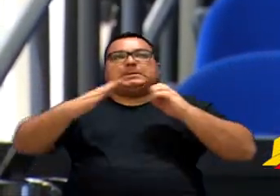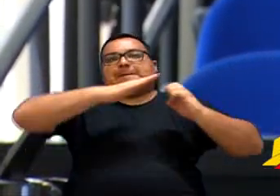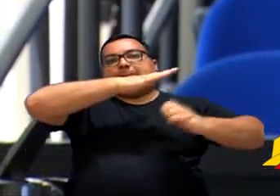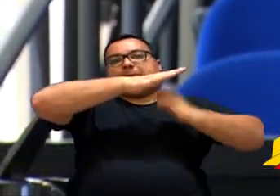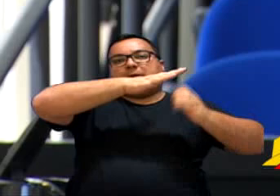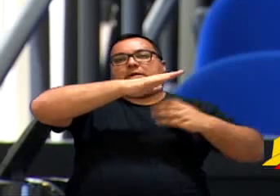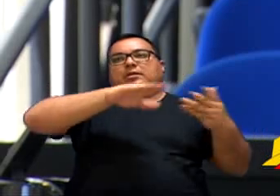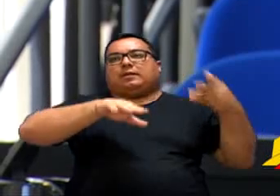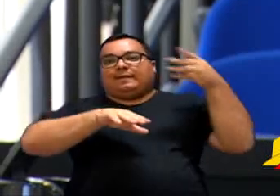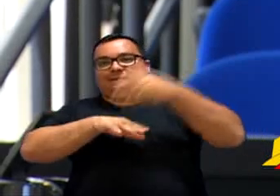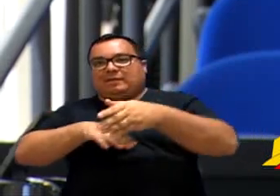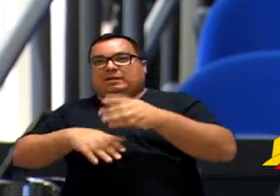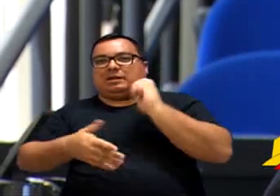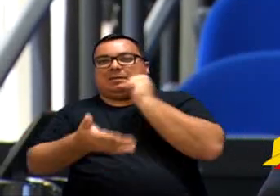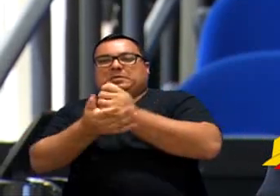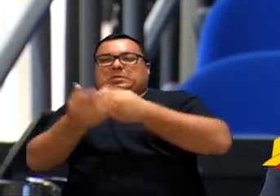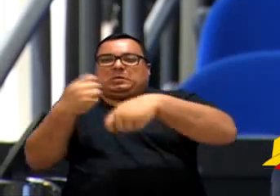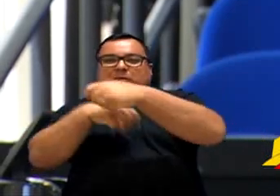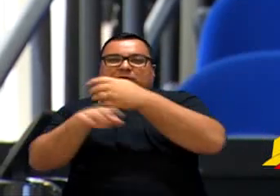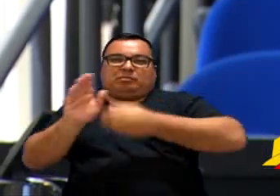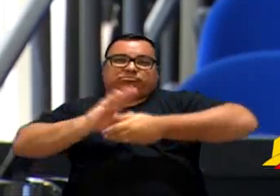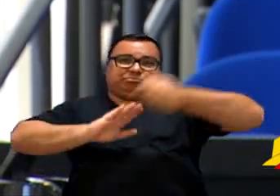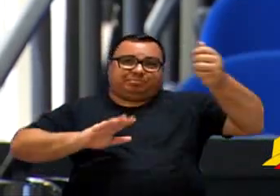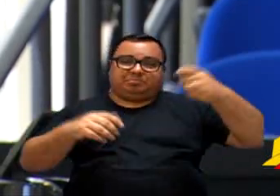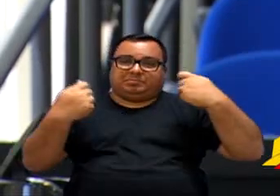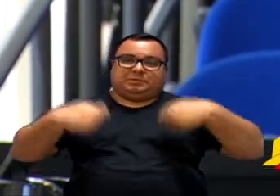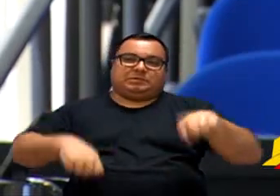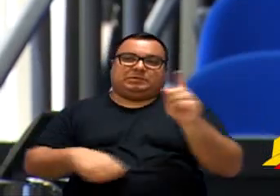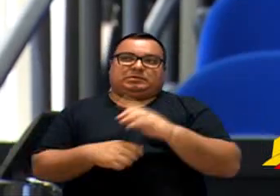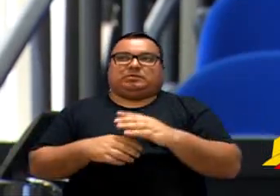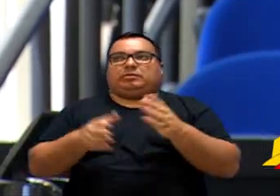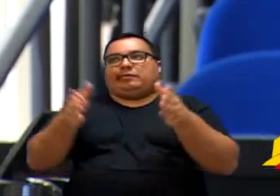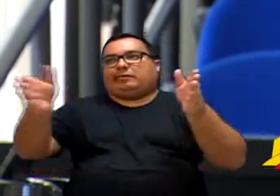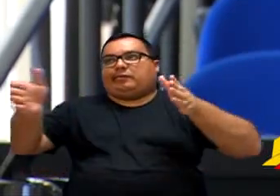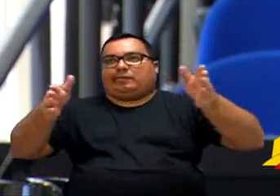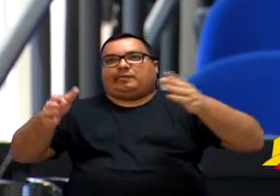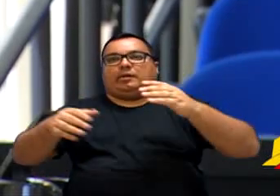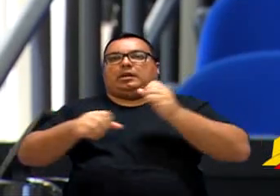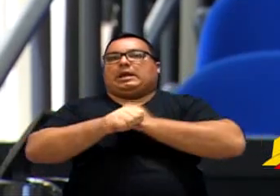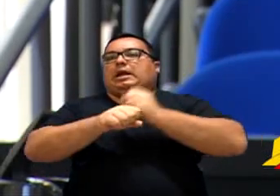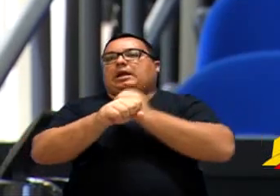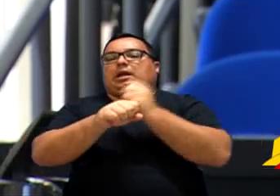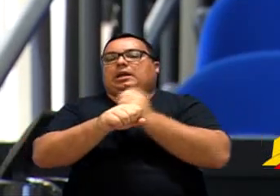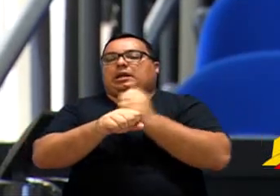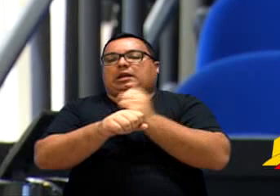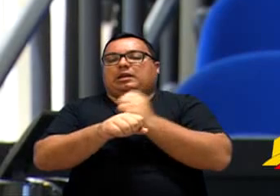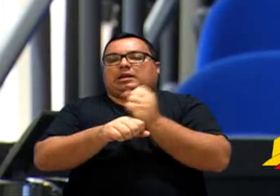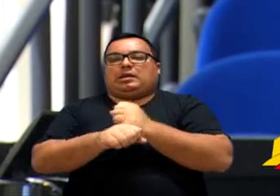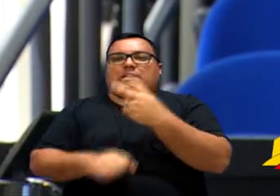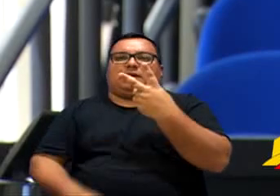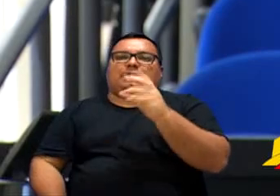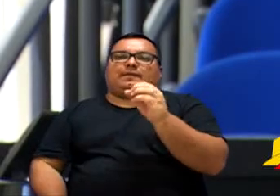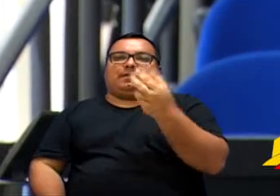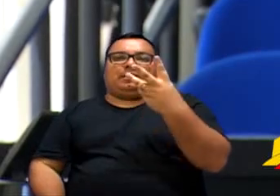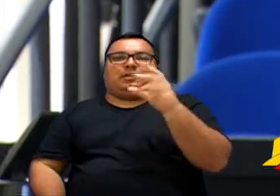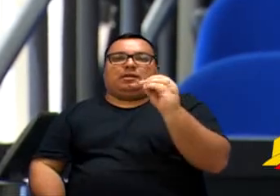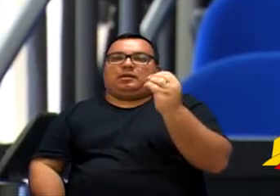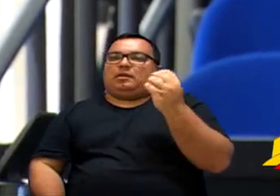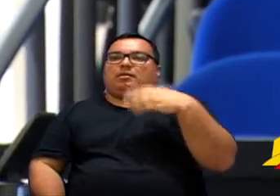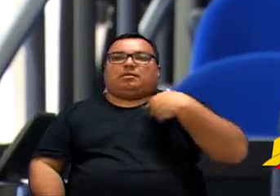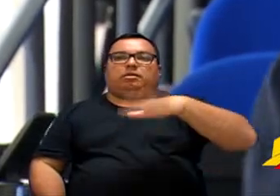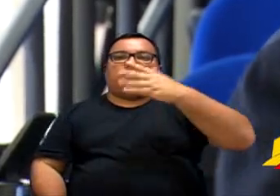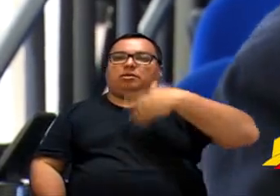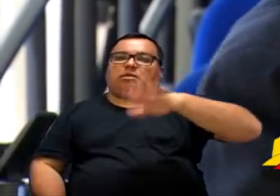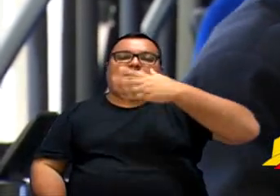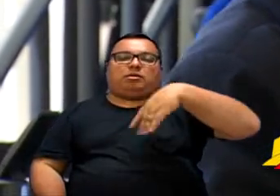tem isenção, cede o espaço por 20, 30, 40 anos. Mas aqui a Feira da Barganha